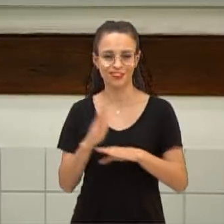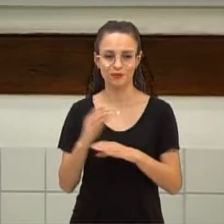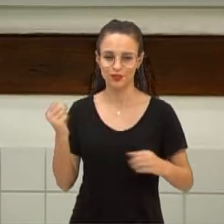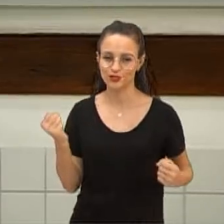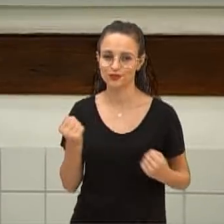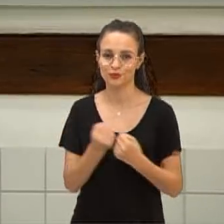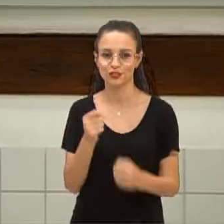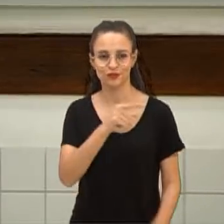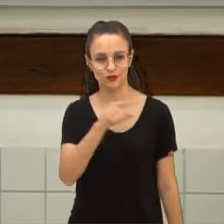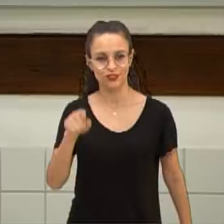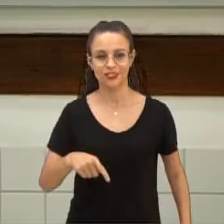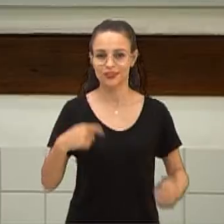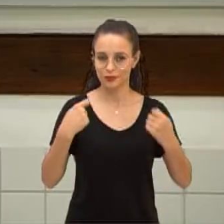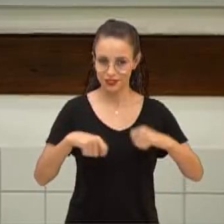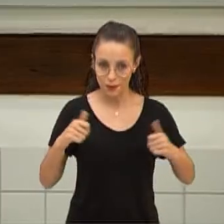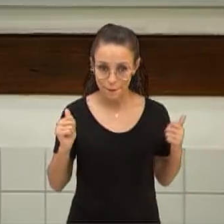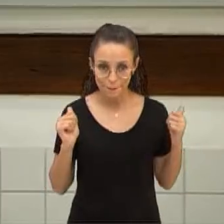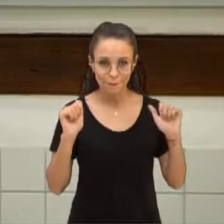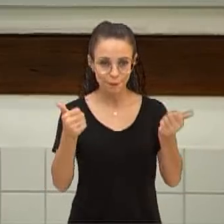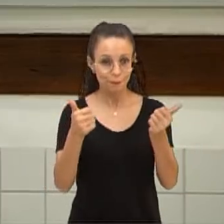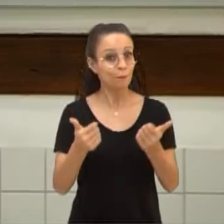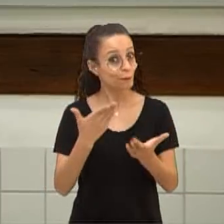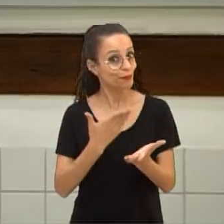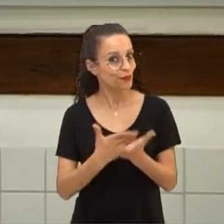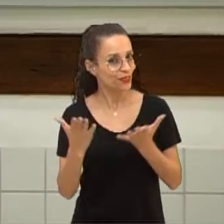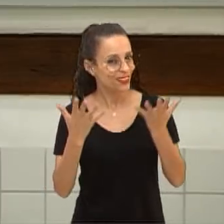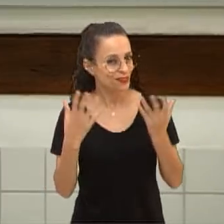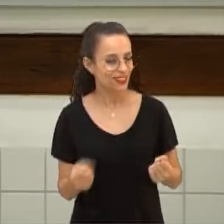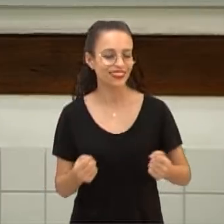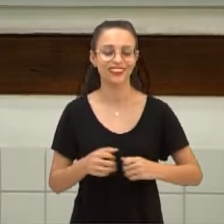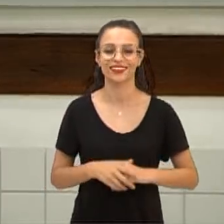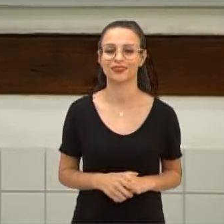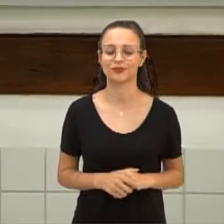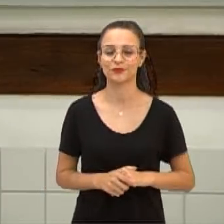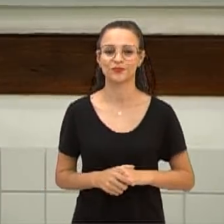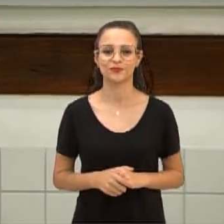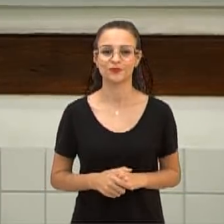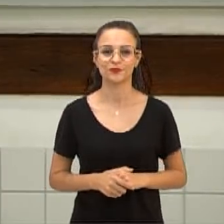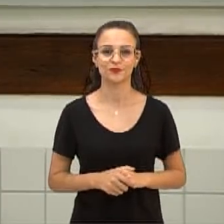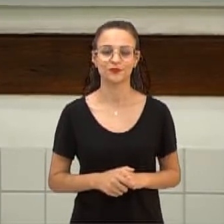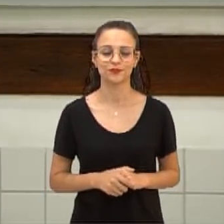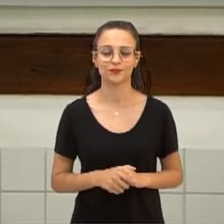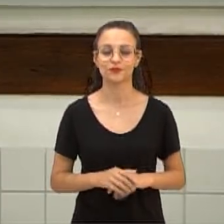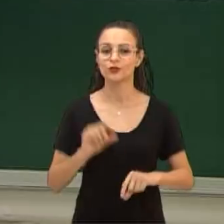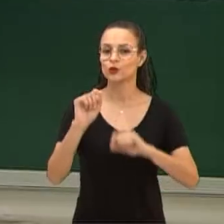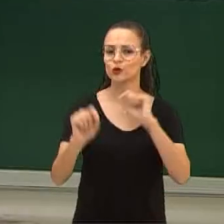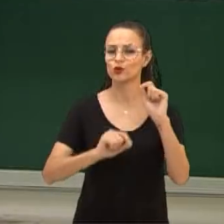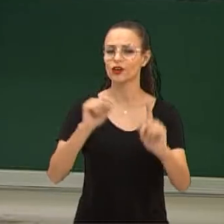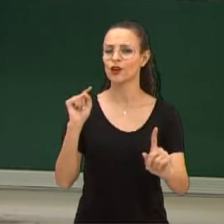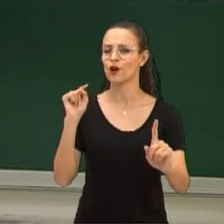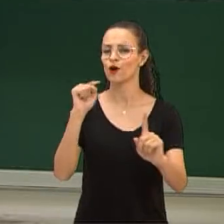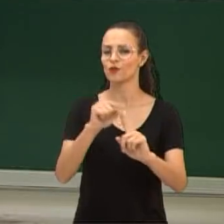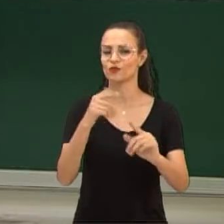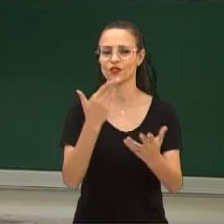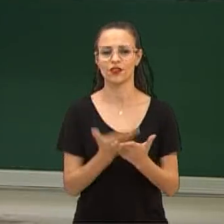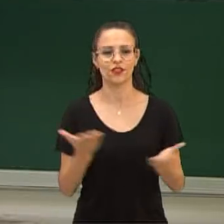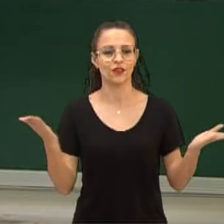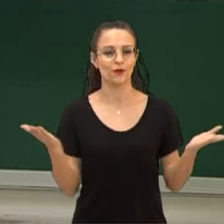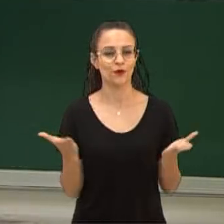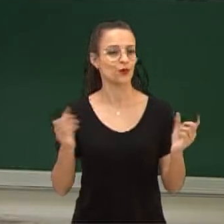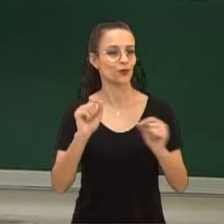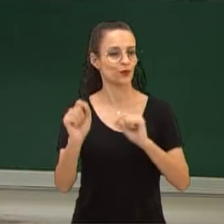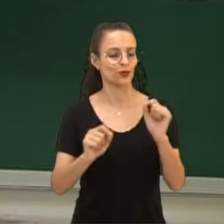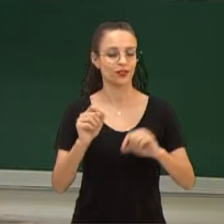vocês necessitarem. Beleza? Vamos começar? Vamos lá então. Quais serão os objetivos da aula de hoje?